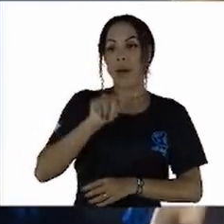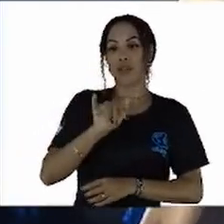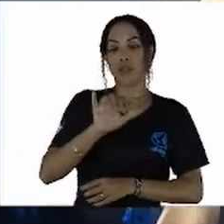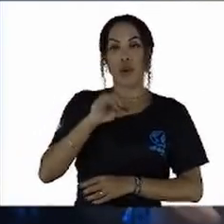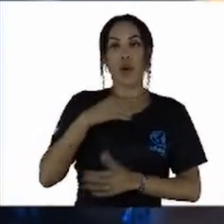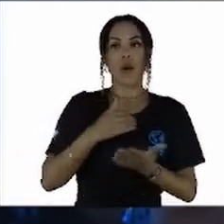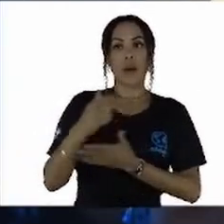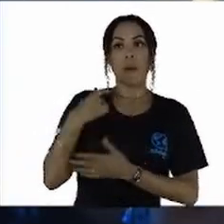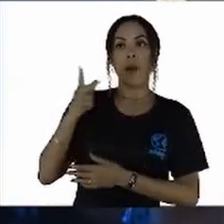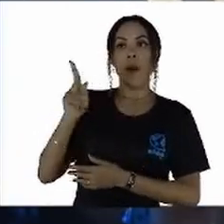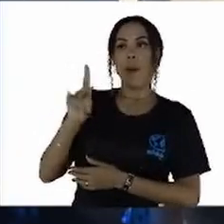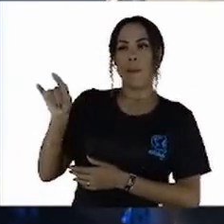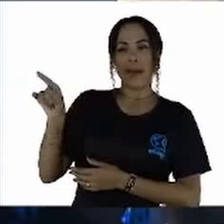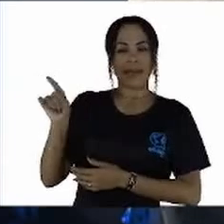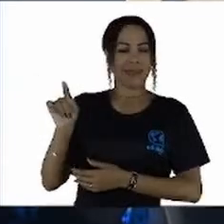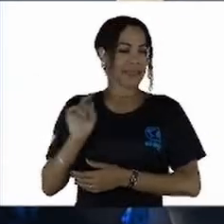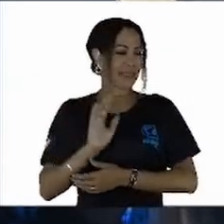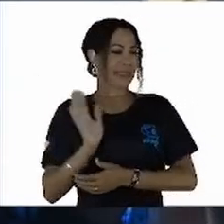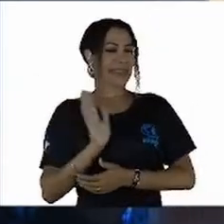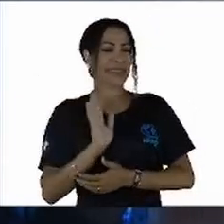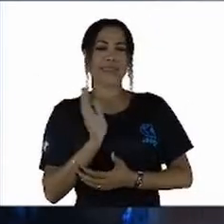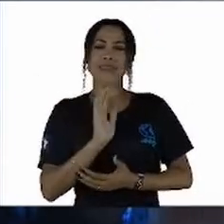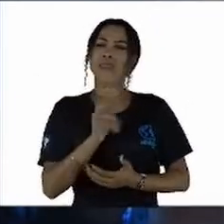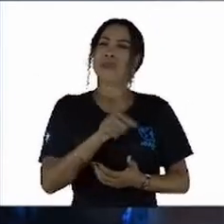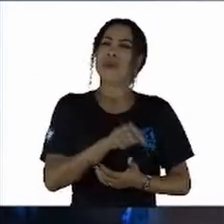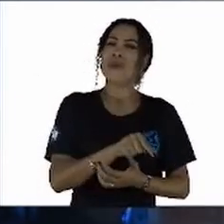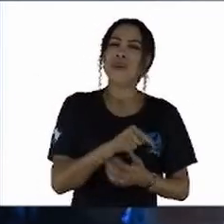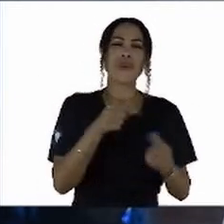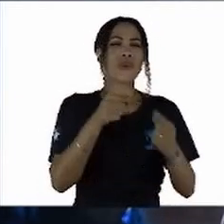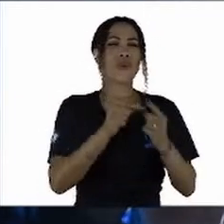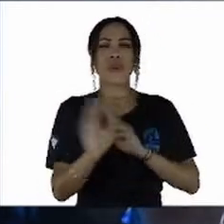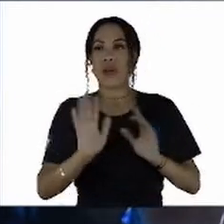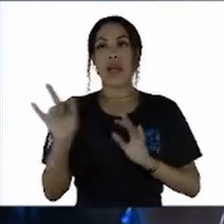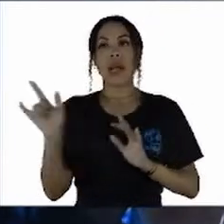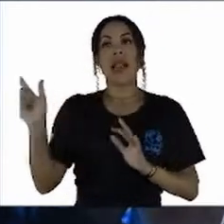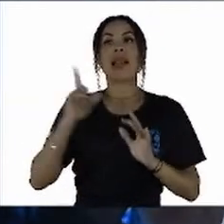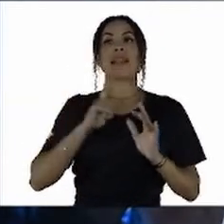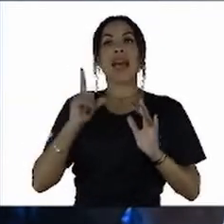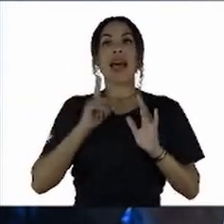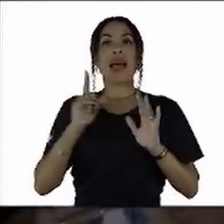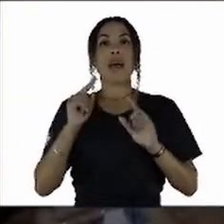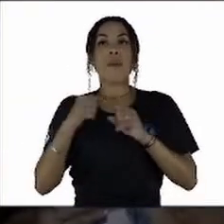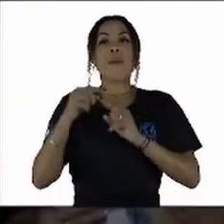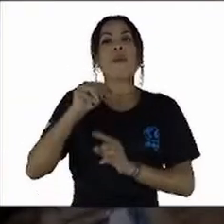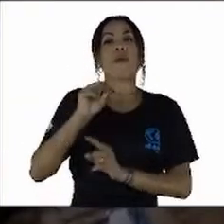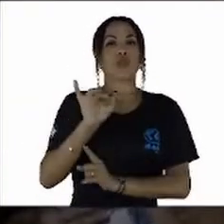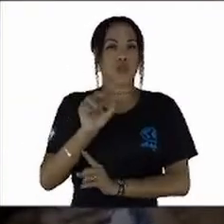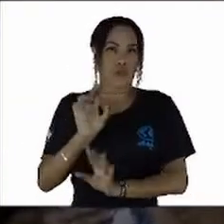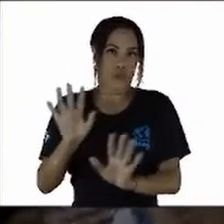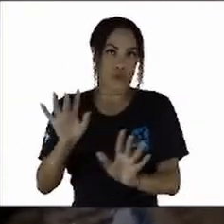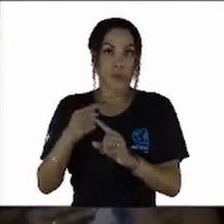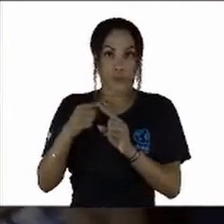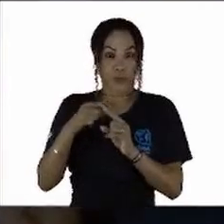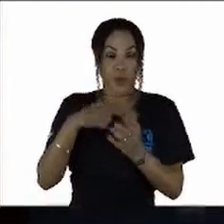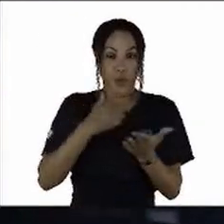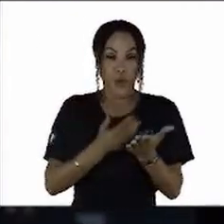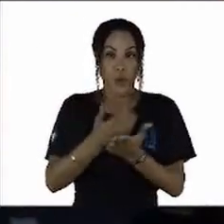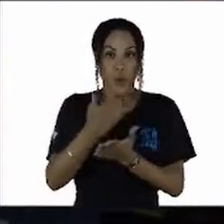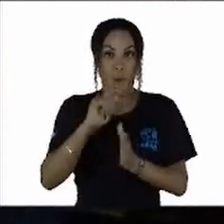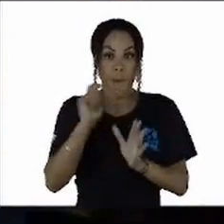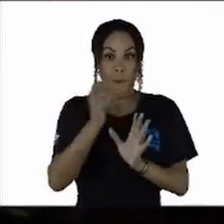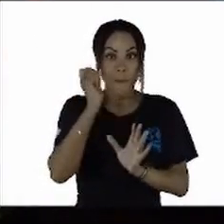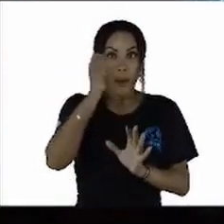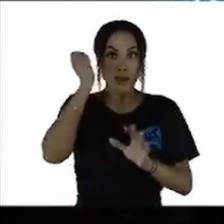que meu pai estava um pouco certo de não querer que eu seguisse essa carreira de mágico. Sim, ele tinha uma ligeira razão ali, porque quando eu comecei